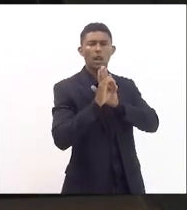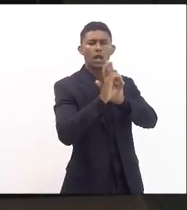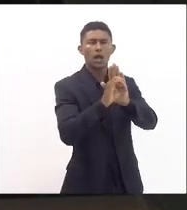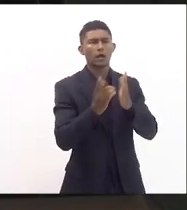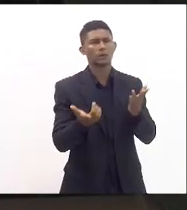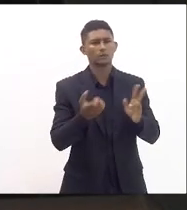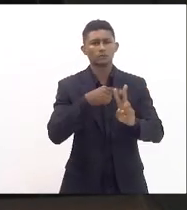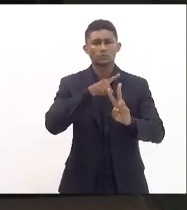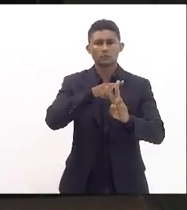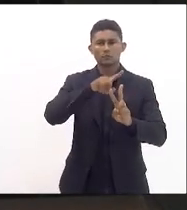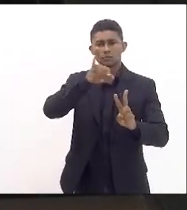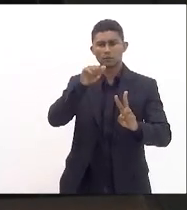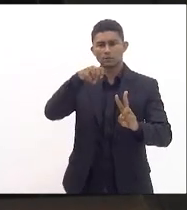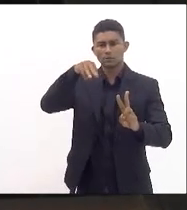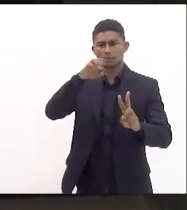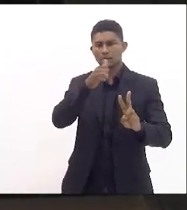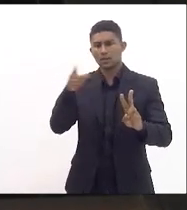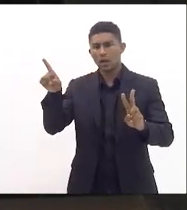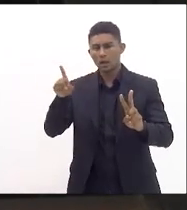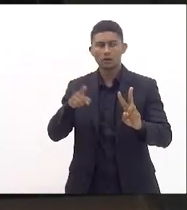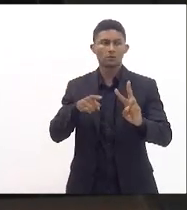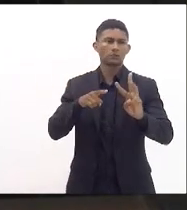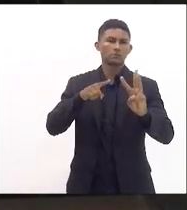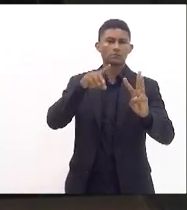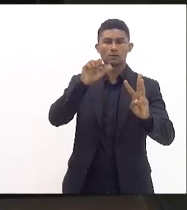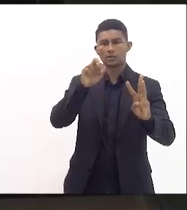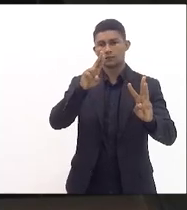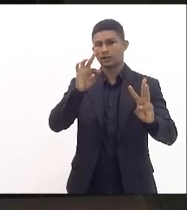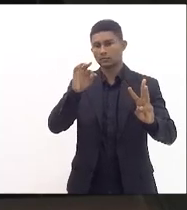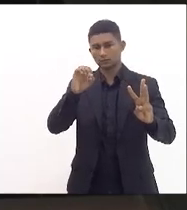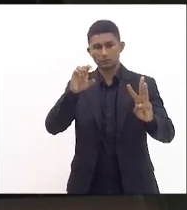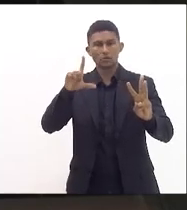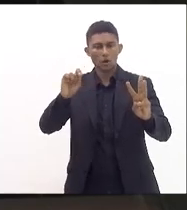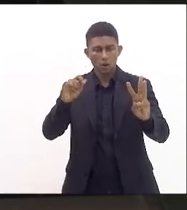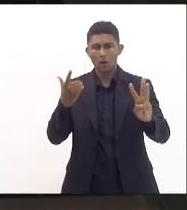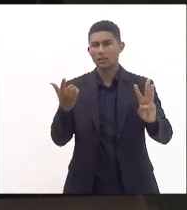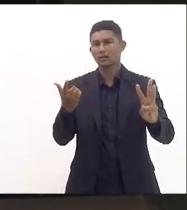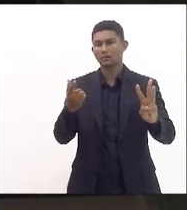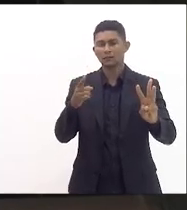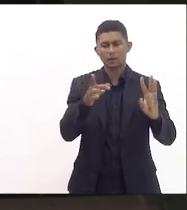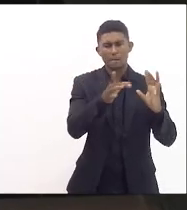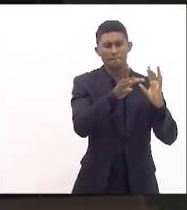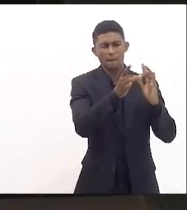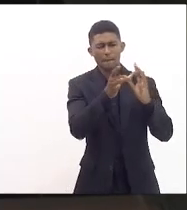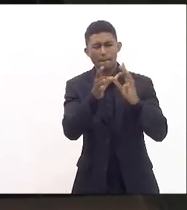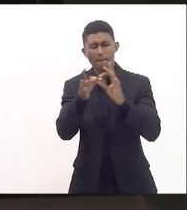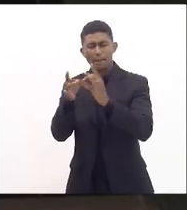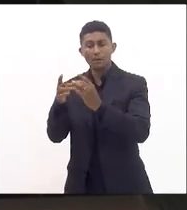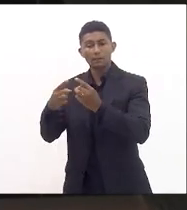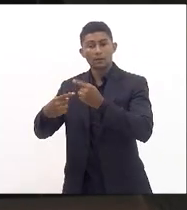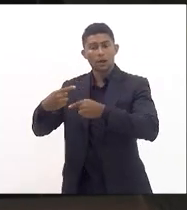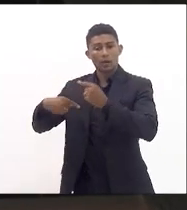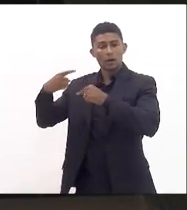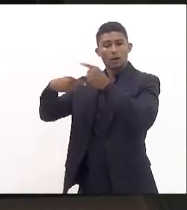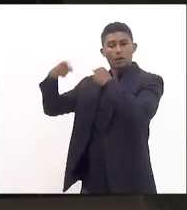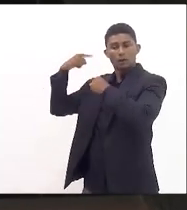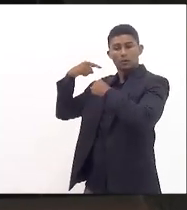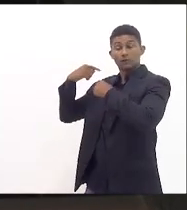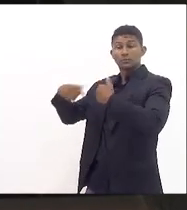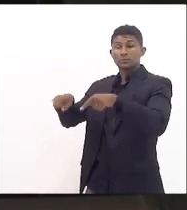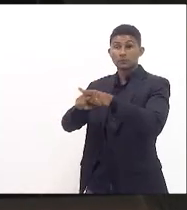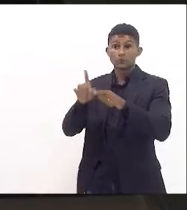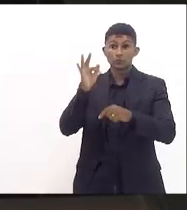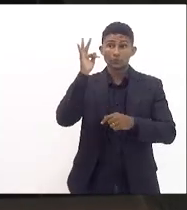de Cartola, fazendo exatamente esse elo entre a ancestralidade e o